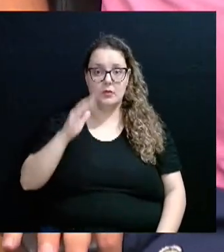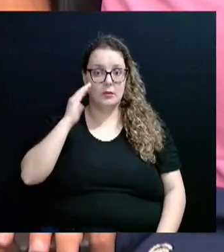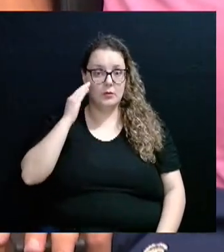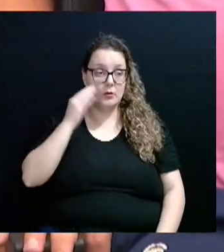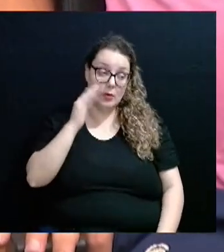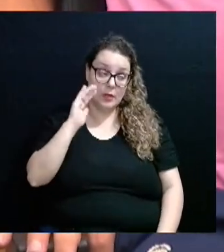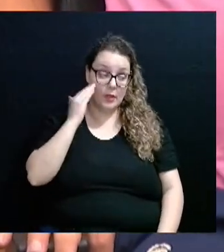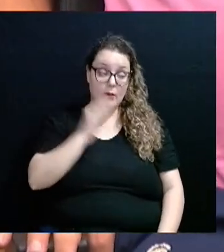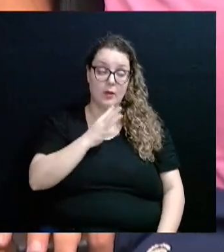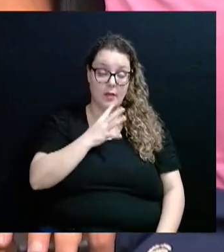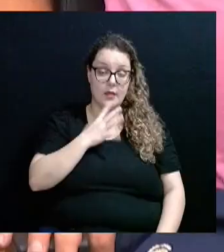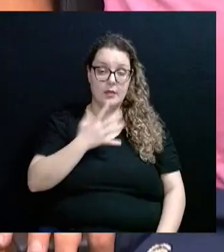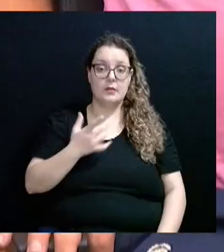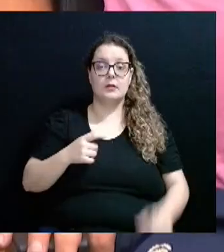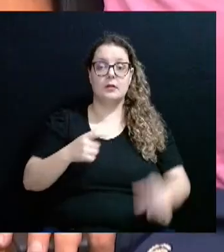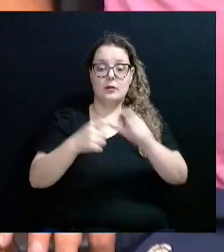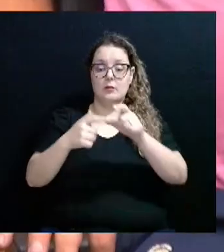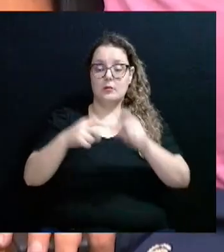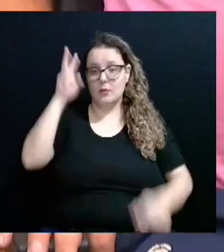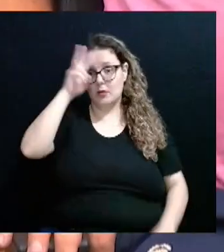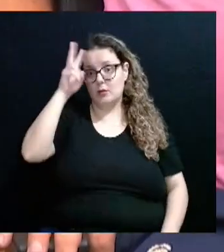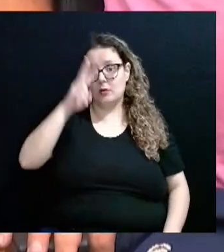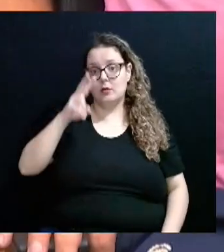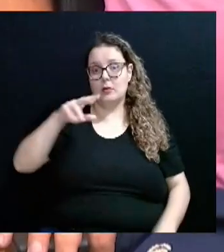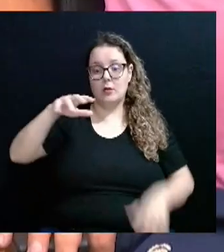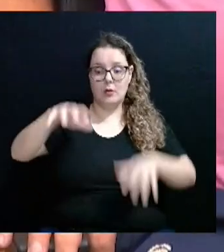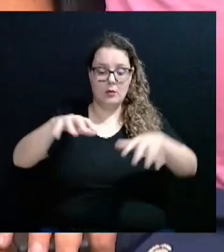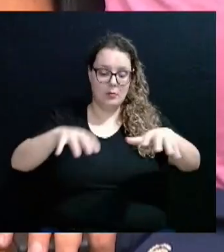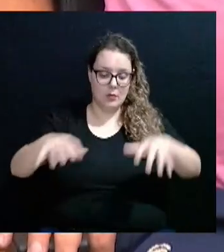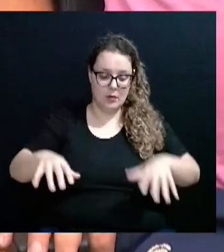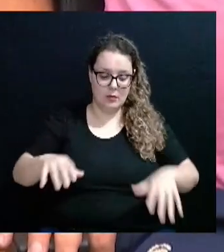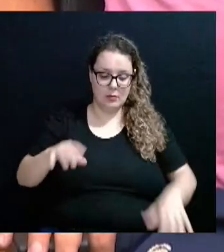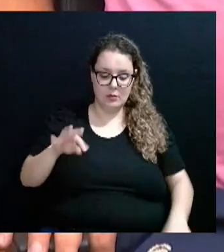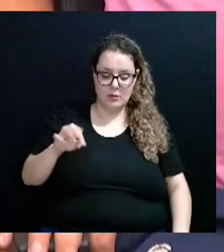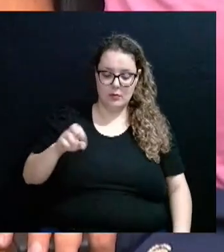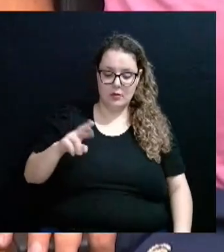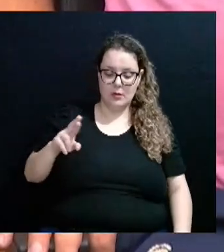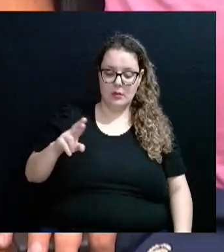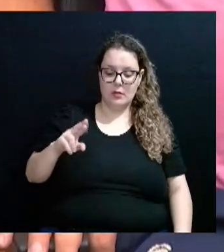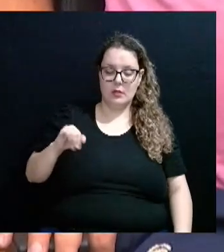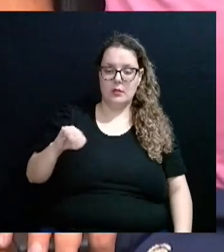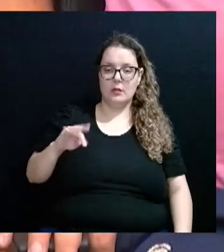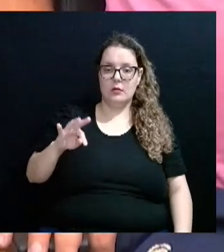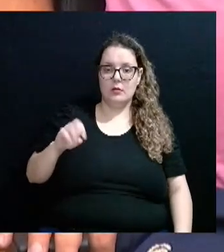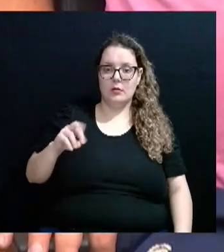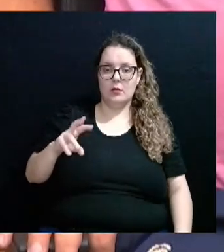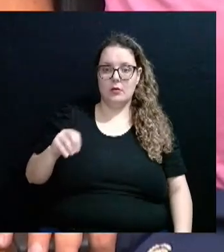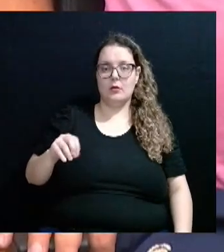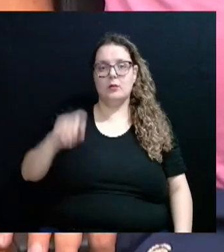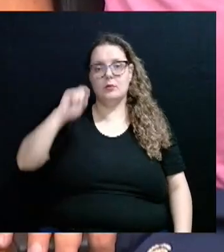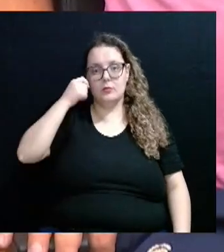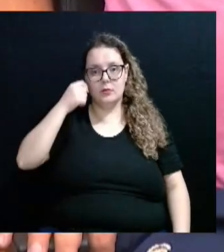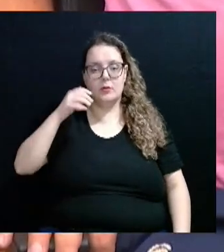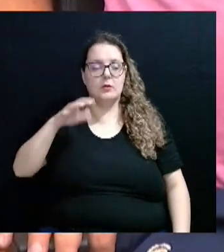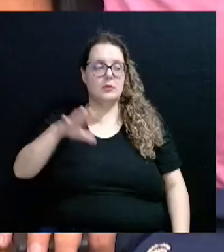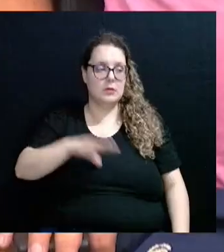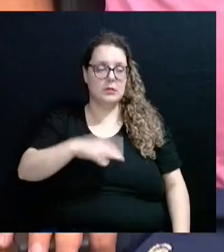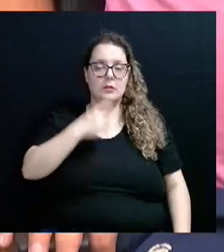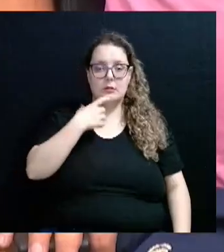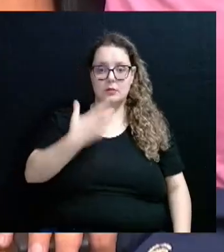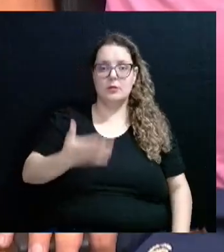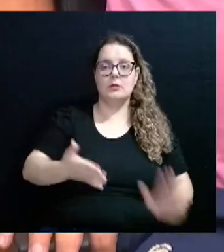em quadrinhos, que é um mapeamento dos territórios negros da cidade de Campinas. Se propõe a fazer esse